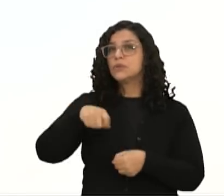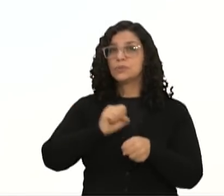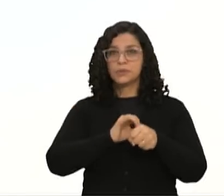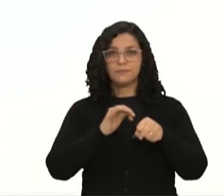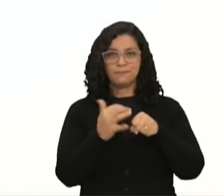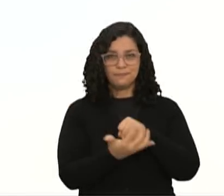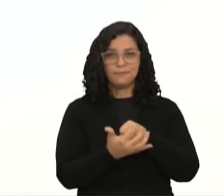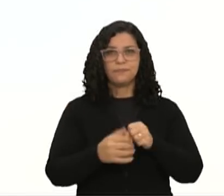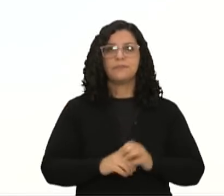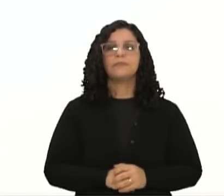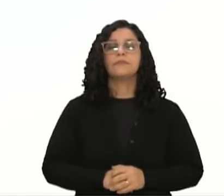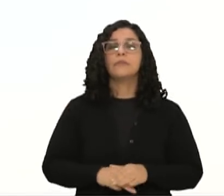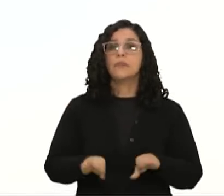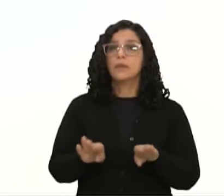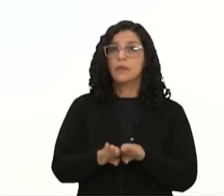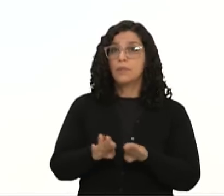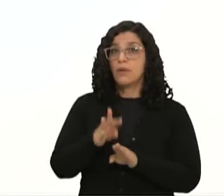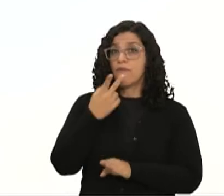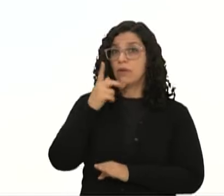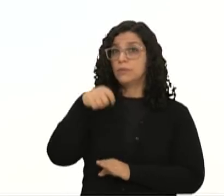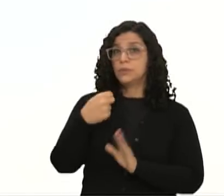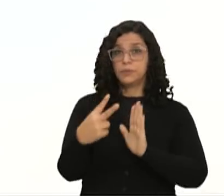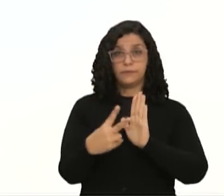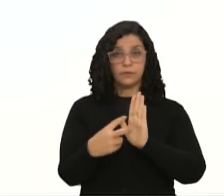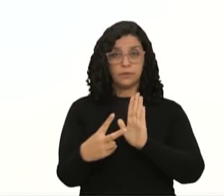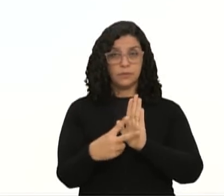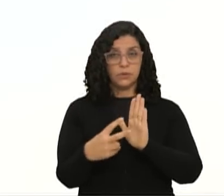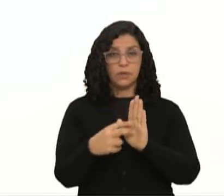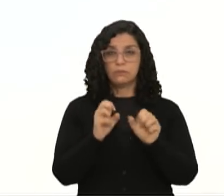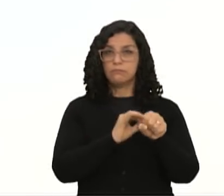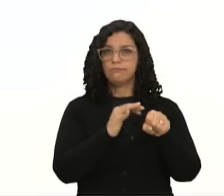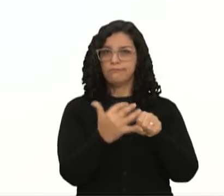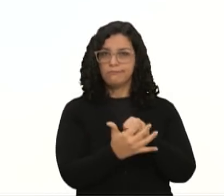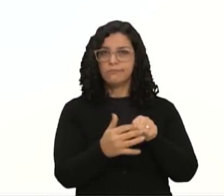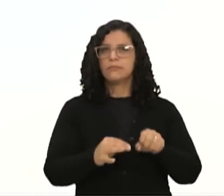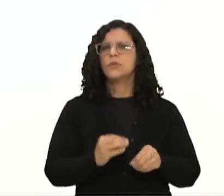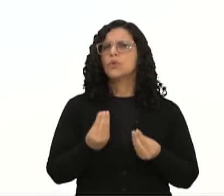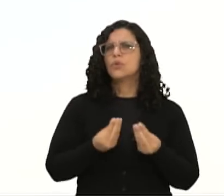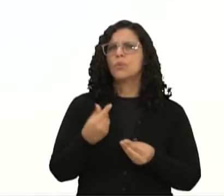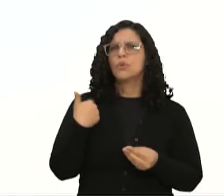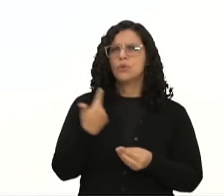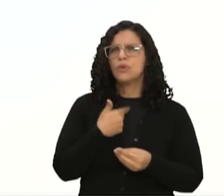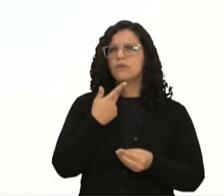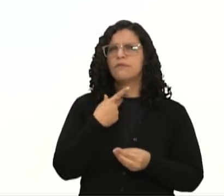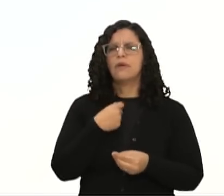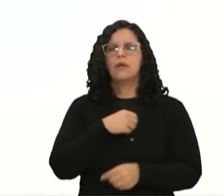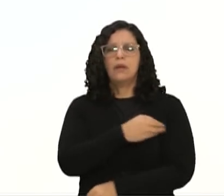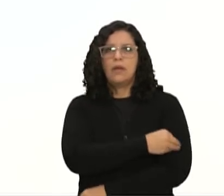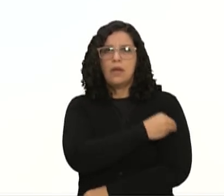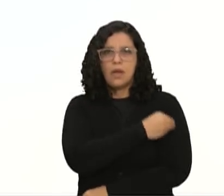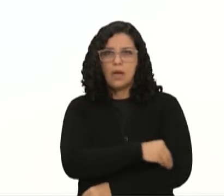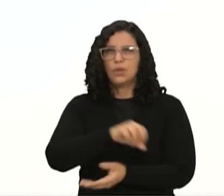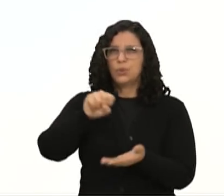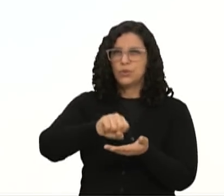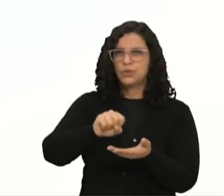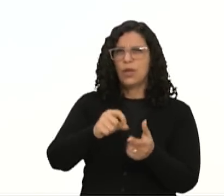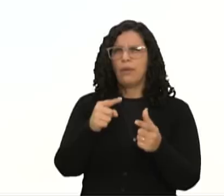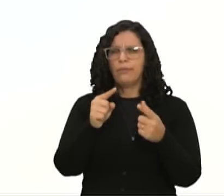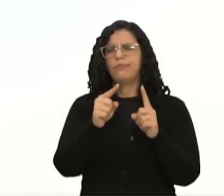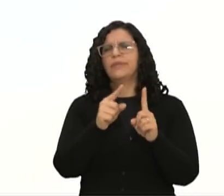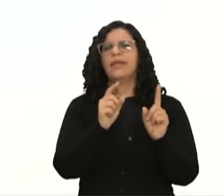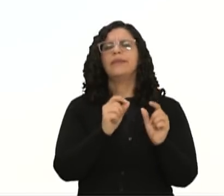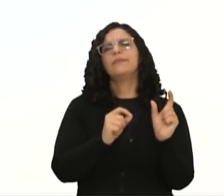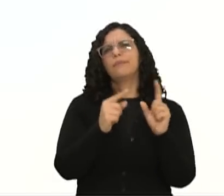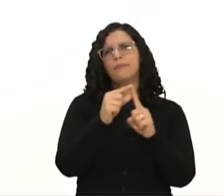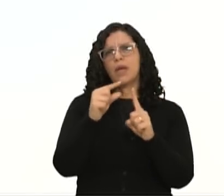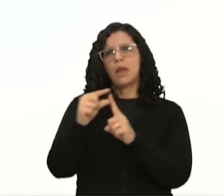coronavírus. Falamos também o vocabulário do coronavírus, como que a gente fala álcool em gel e outras palavrinhas que está aí no